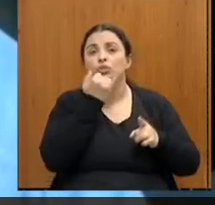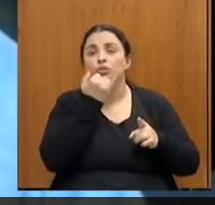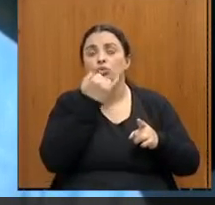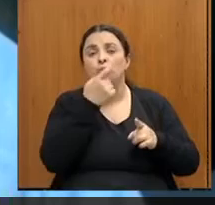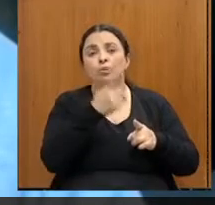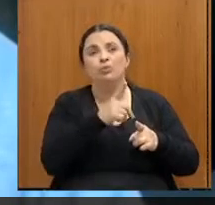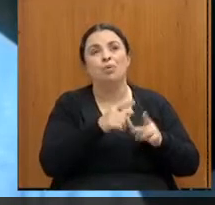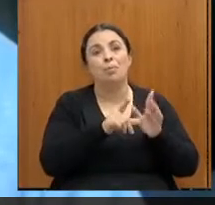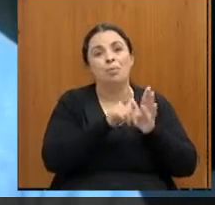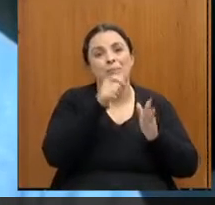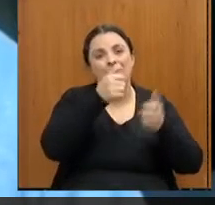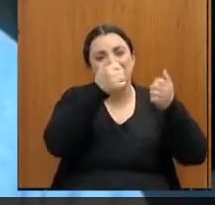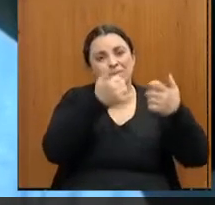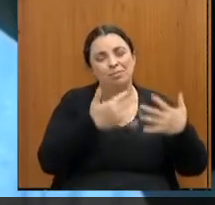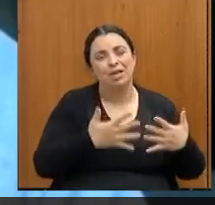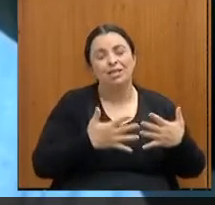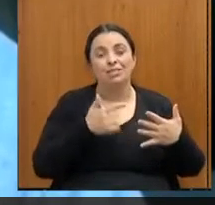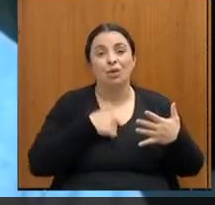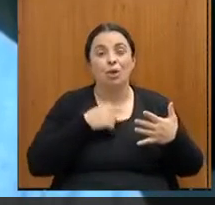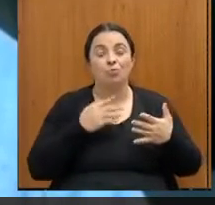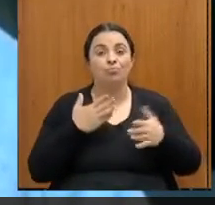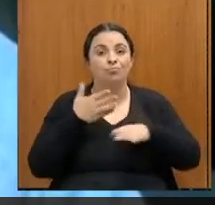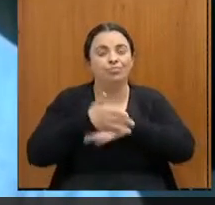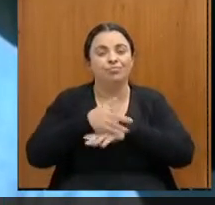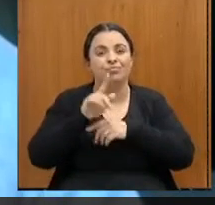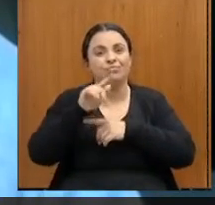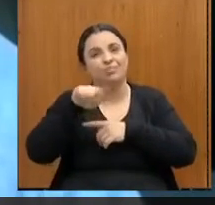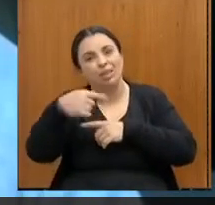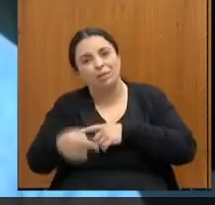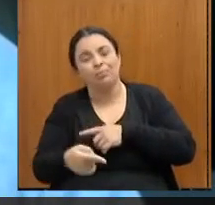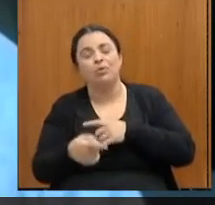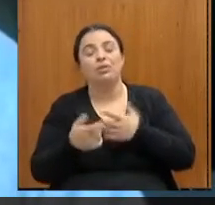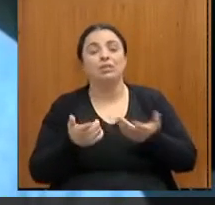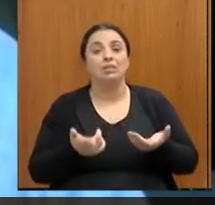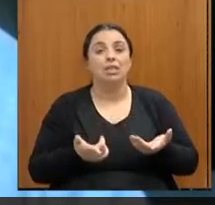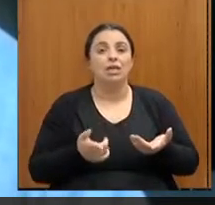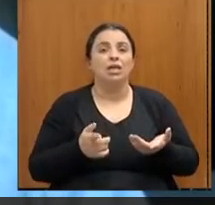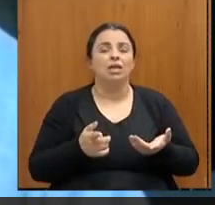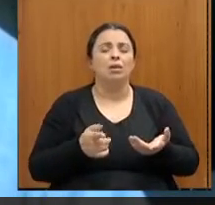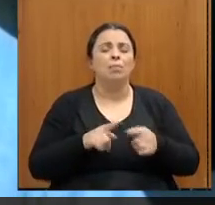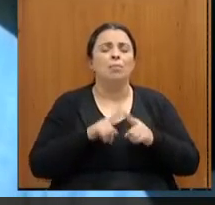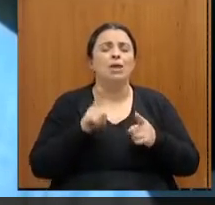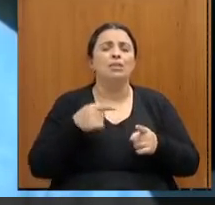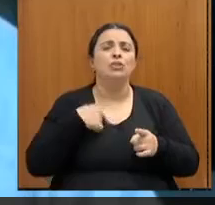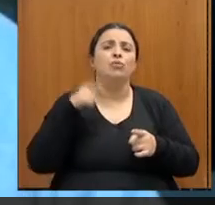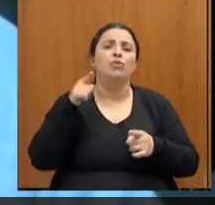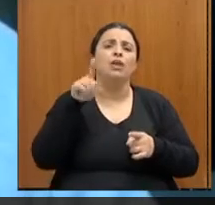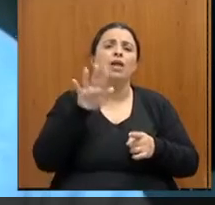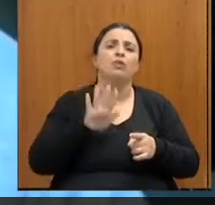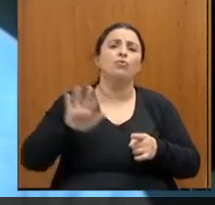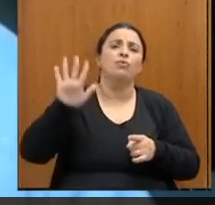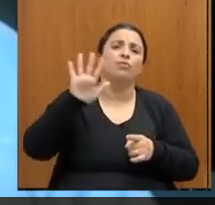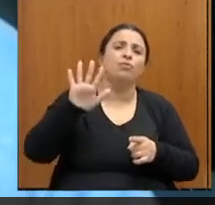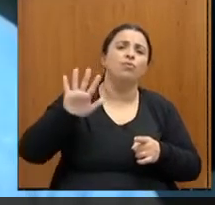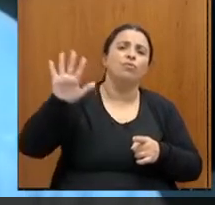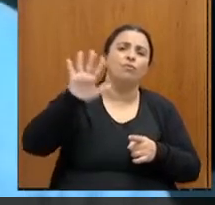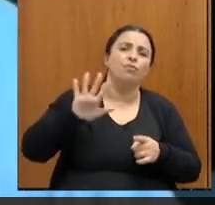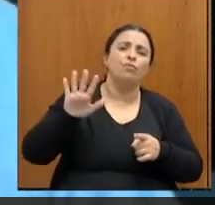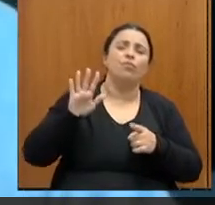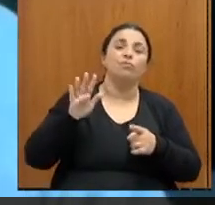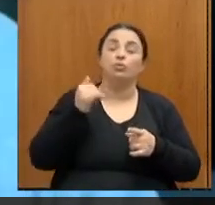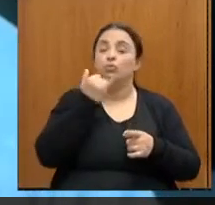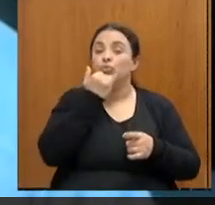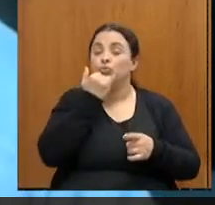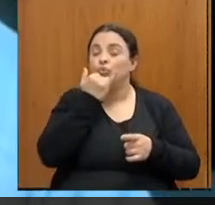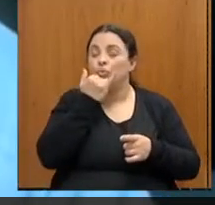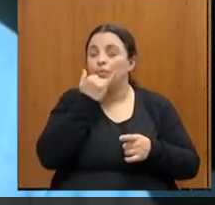apresentação do secretário mas não estivemos juntos agora recentemente no Vale do Mucuri no Vale do Jequitinhonha aonde o